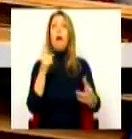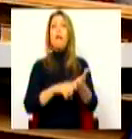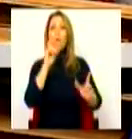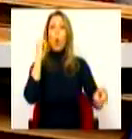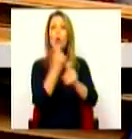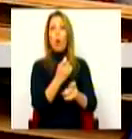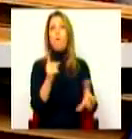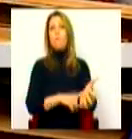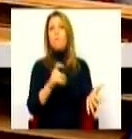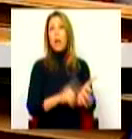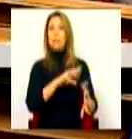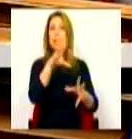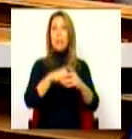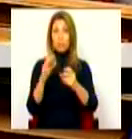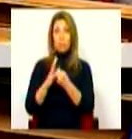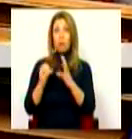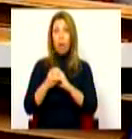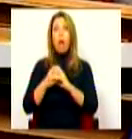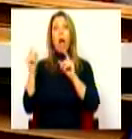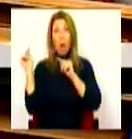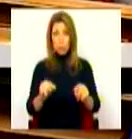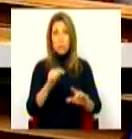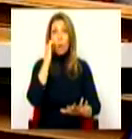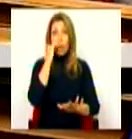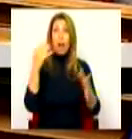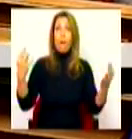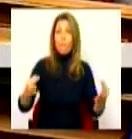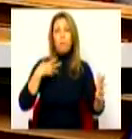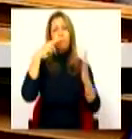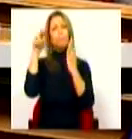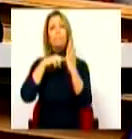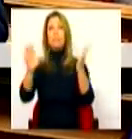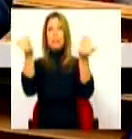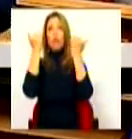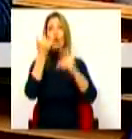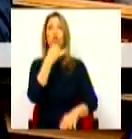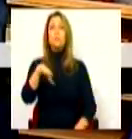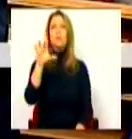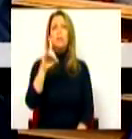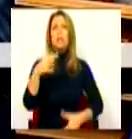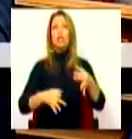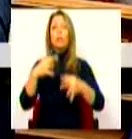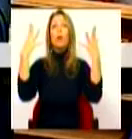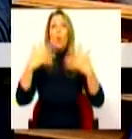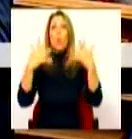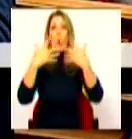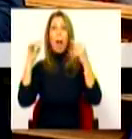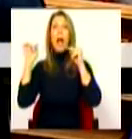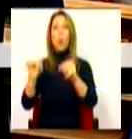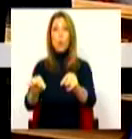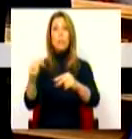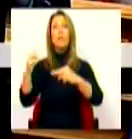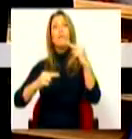acusação gravíssima. Pois bem, vou ler uma notícia de 2016. Tribunal de Contas acusa